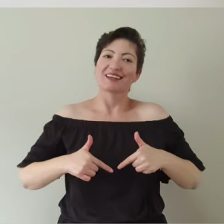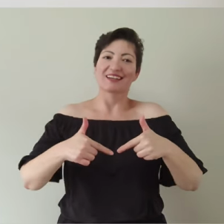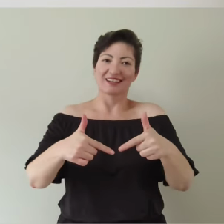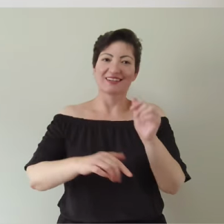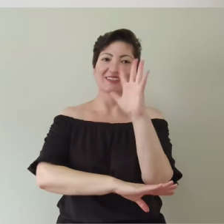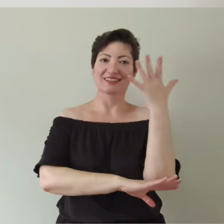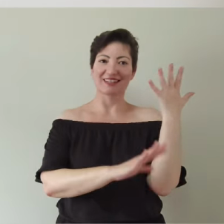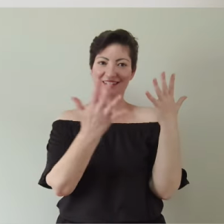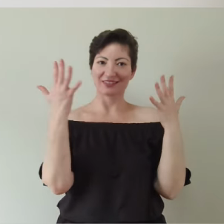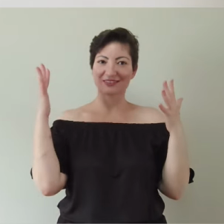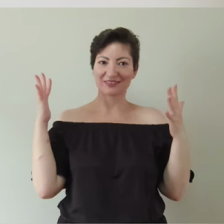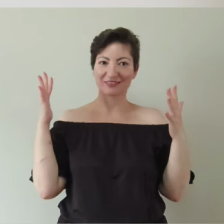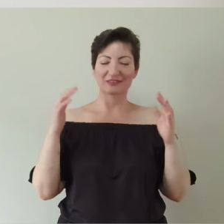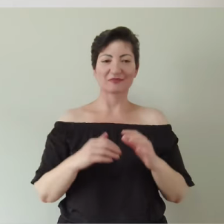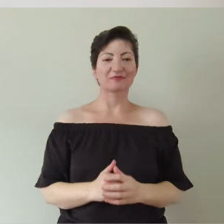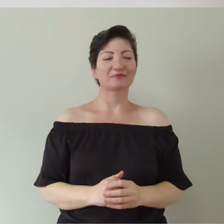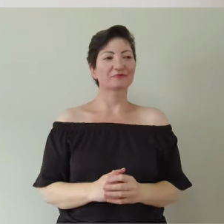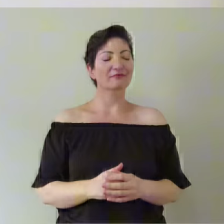para fazer um